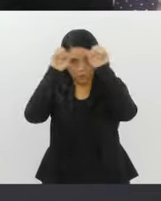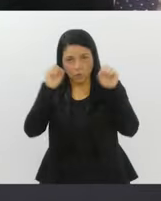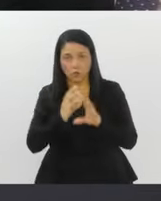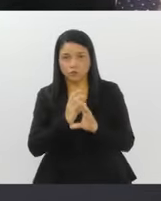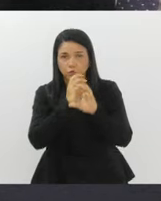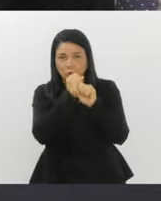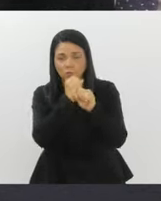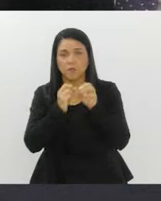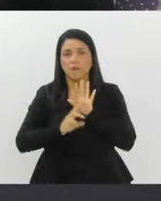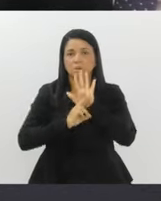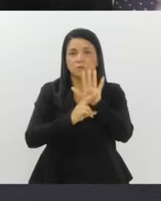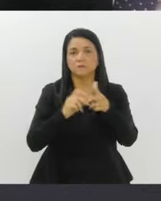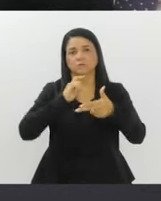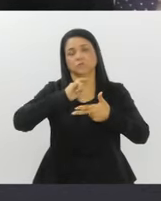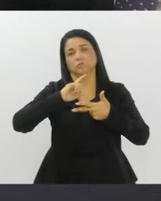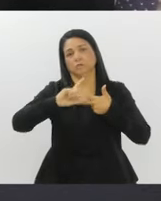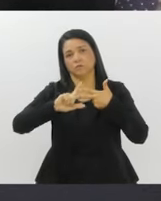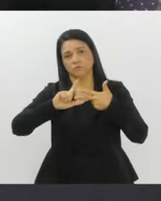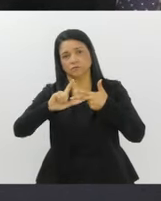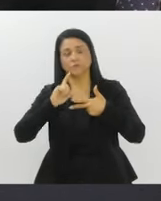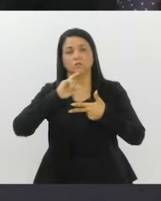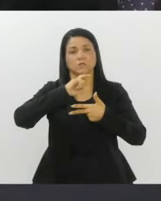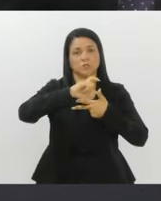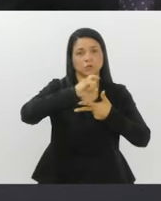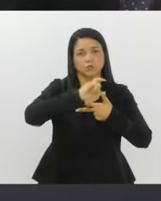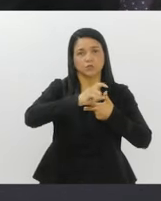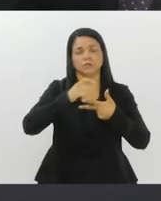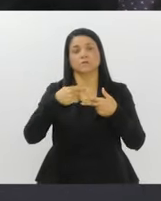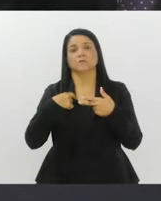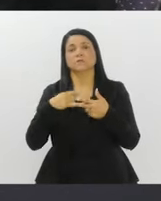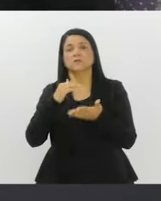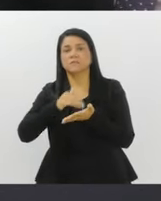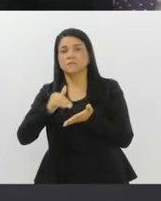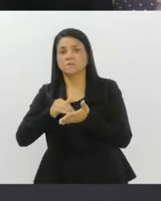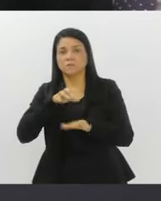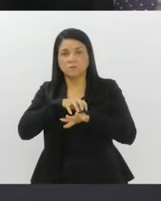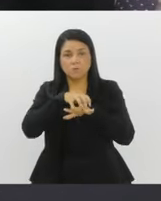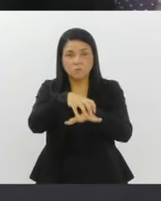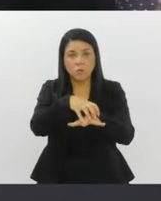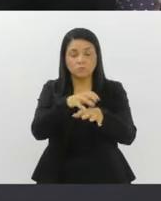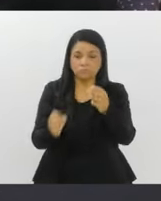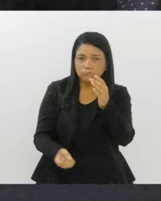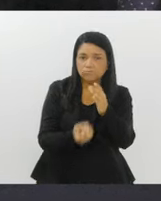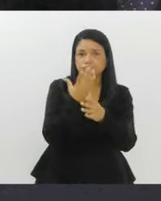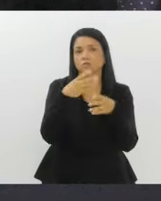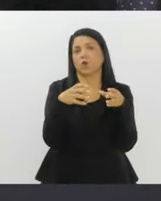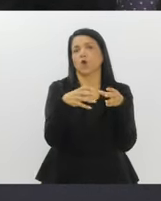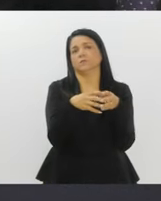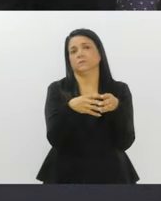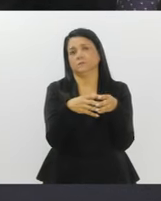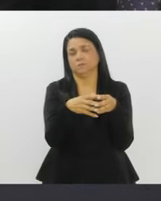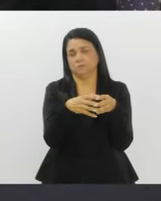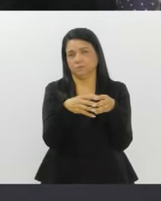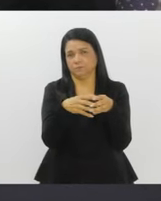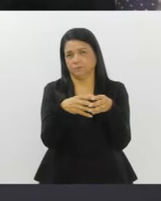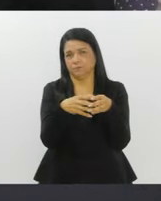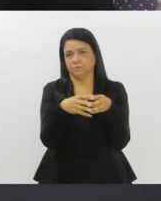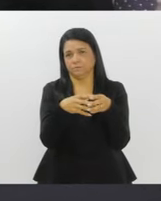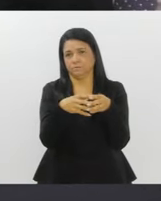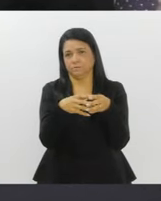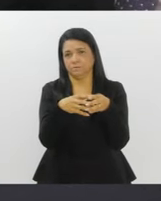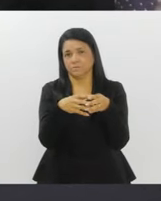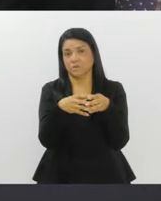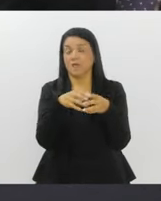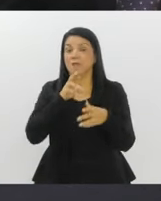representante do Legislativo, representante do Poder Executivo, Secretaria de Transportes, e crie-se uma comissão. E aí nós vamos